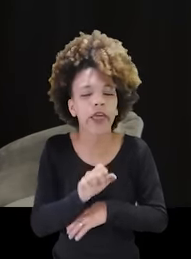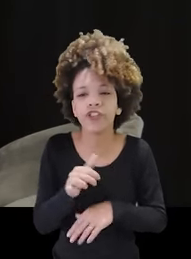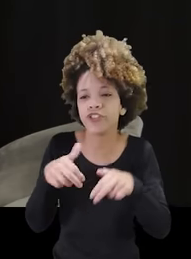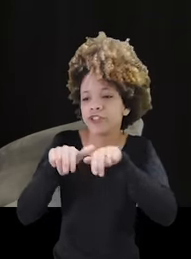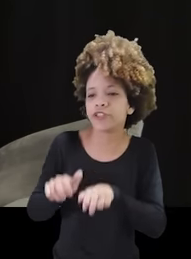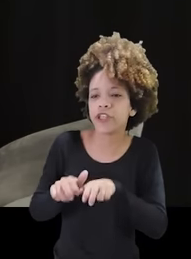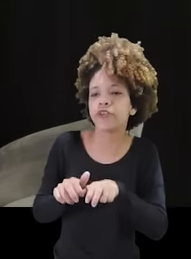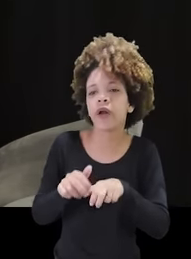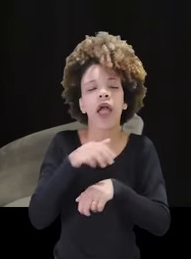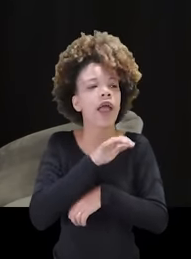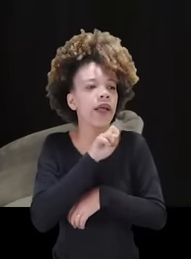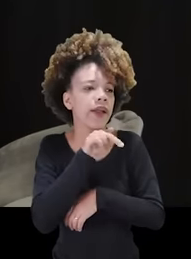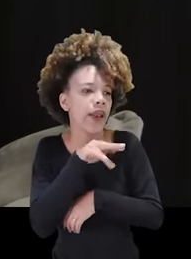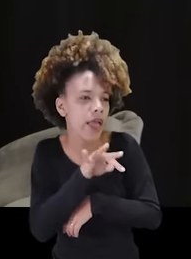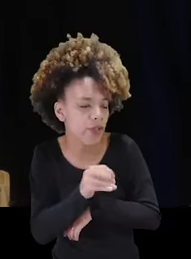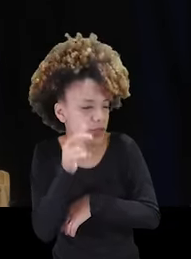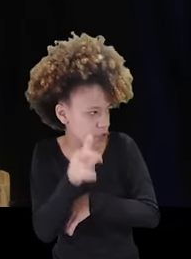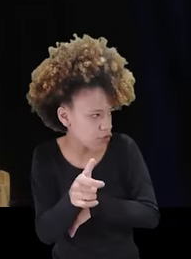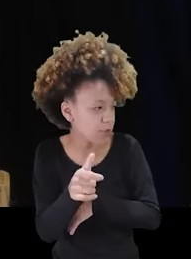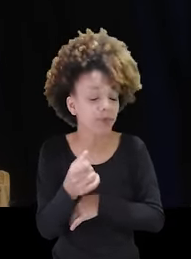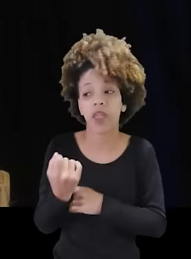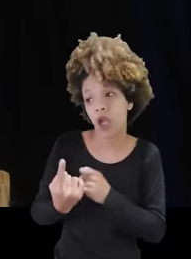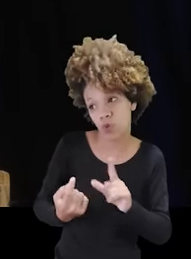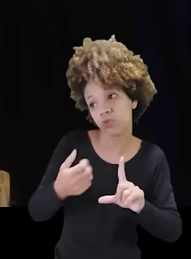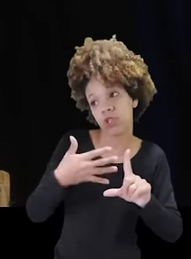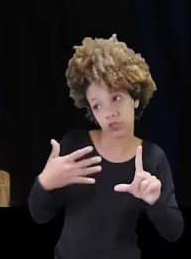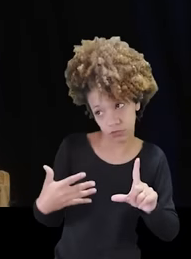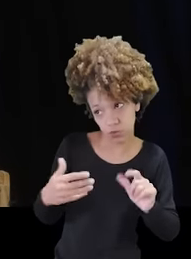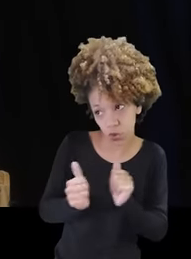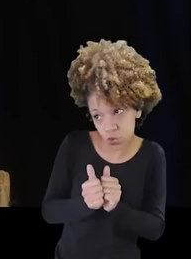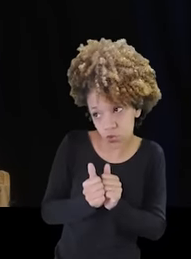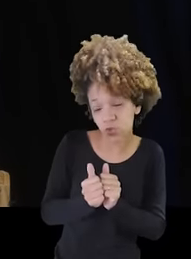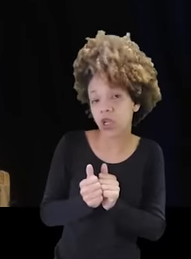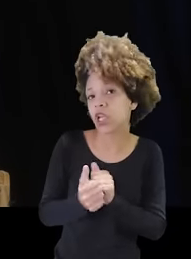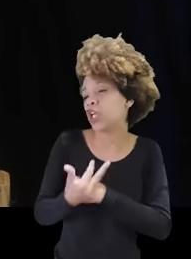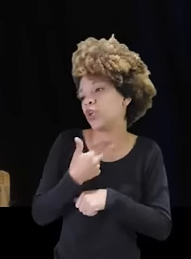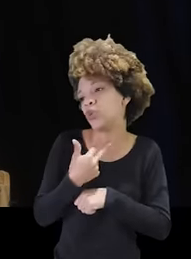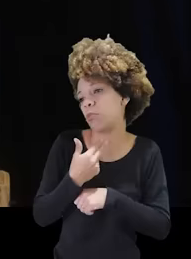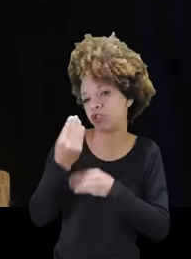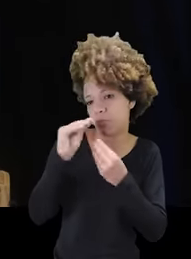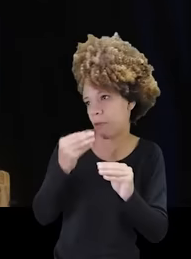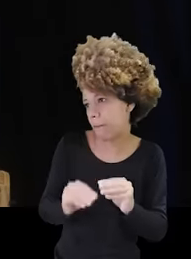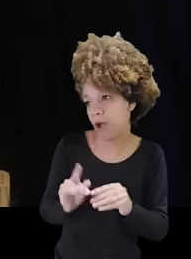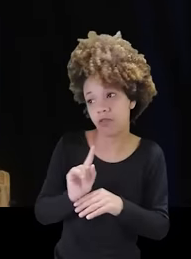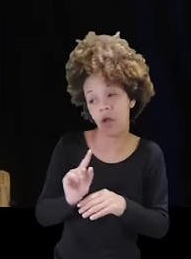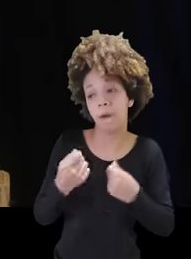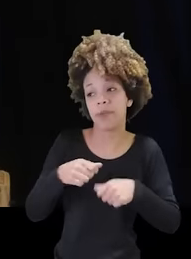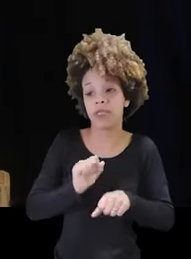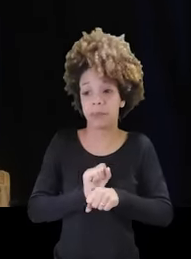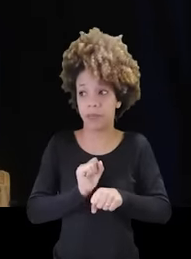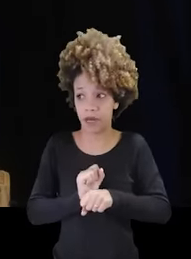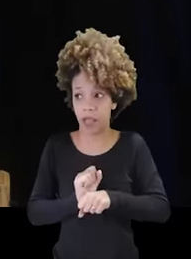senta com o Seu Ernesto e ficam vendo até que alguns são da Netflix junto e eles não podem colocar tudo de uma vez eles têm que esperar